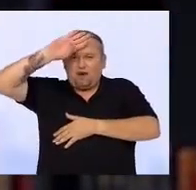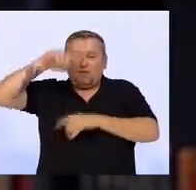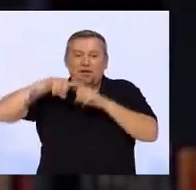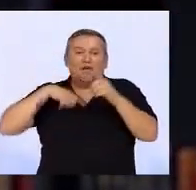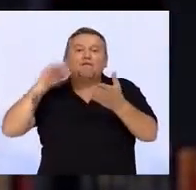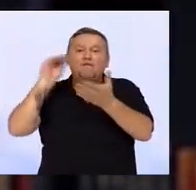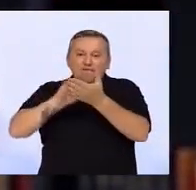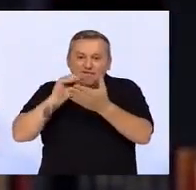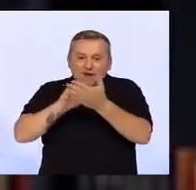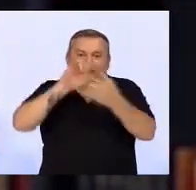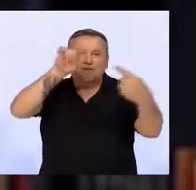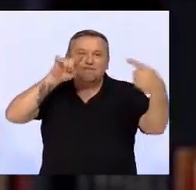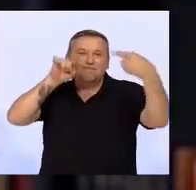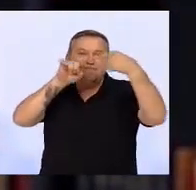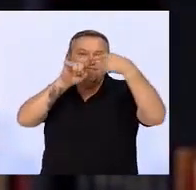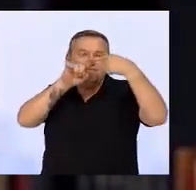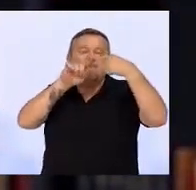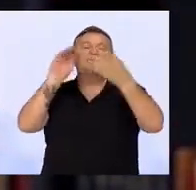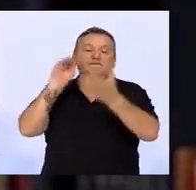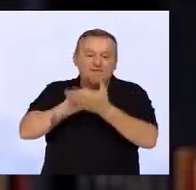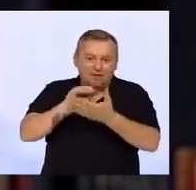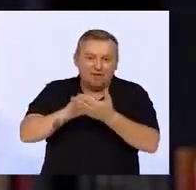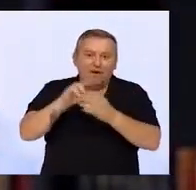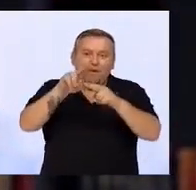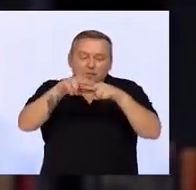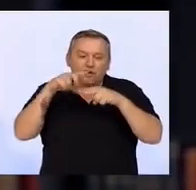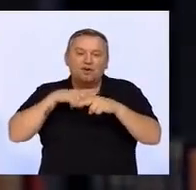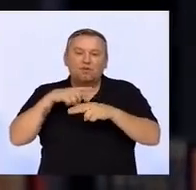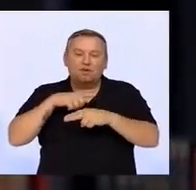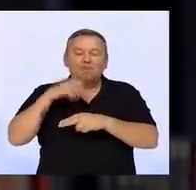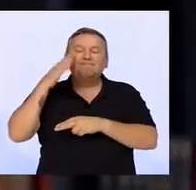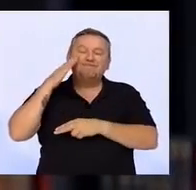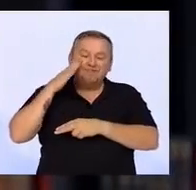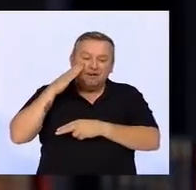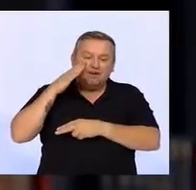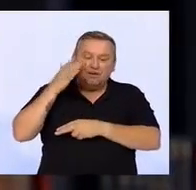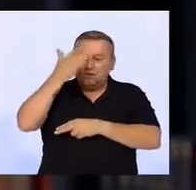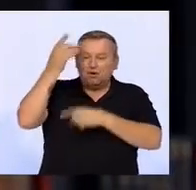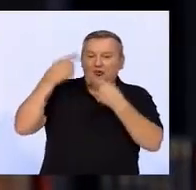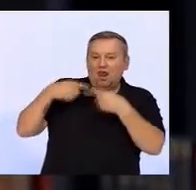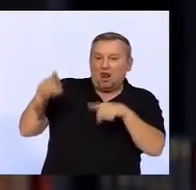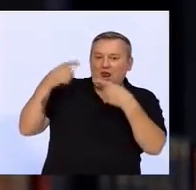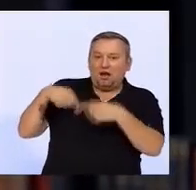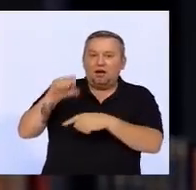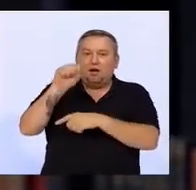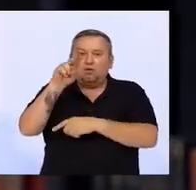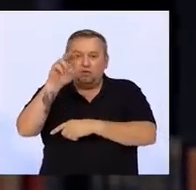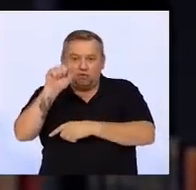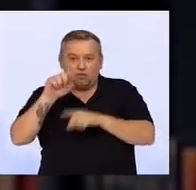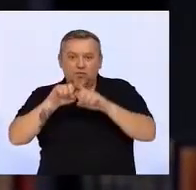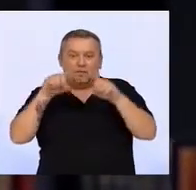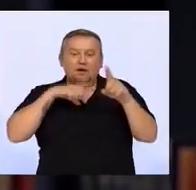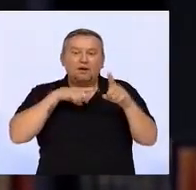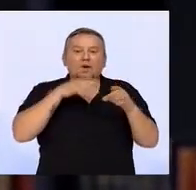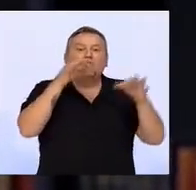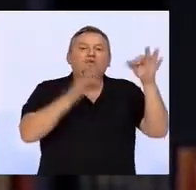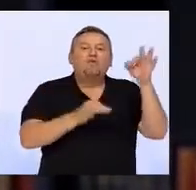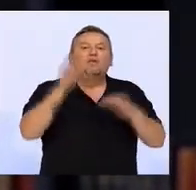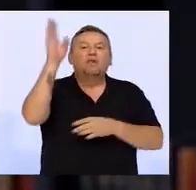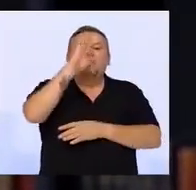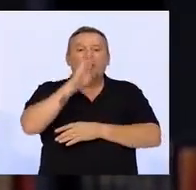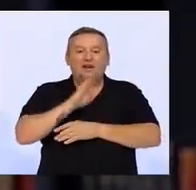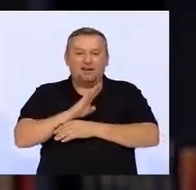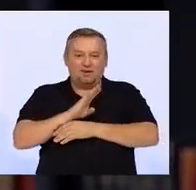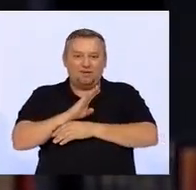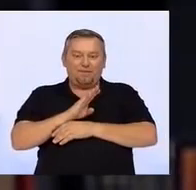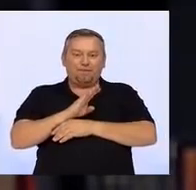ainda para seguir. Por isso que eu tenho compreensão com as queixas em relação ao SUS, mas também faço justiça ao Brasil, que a gente andou 1/3.